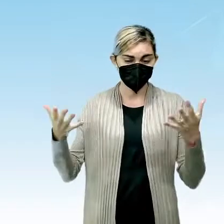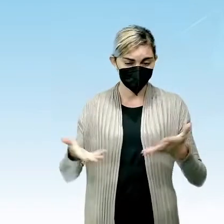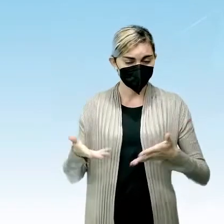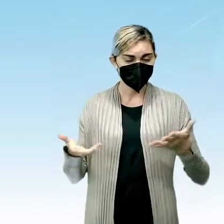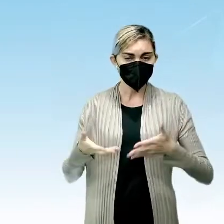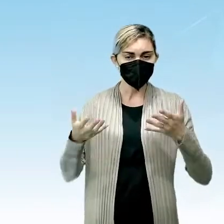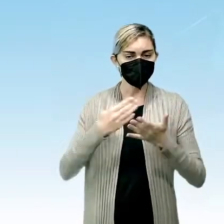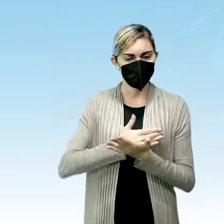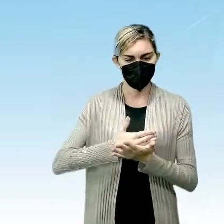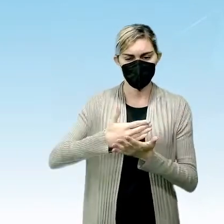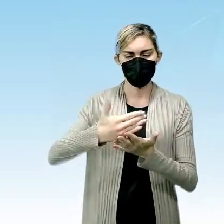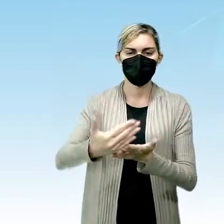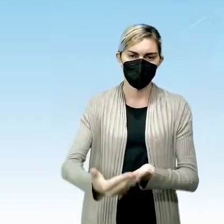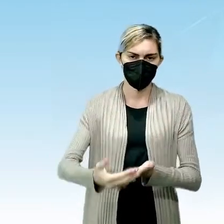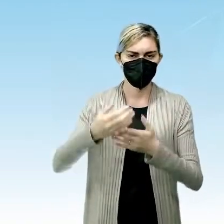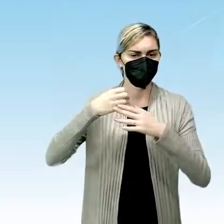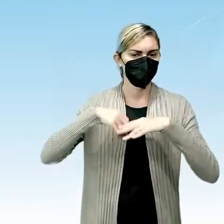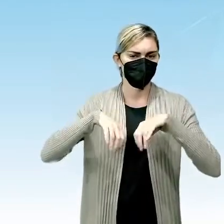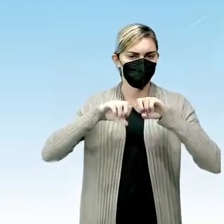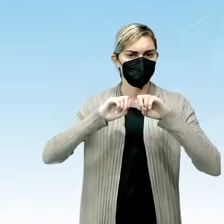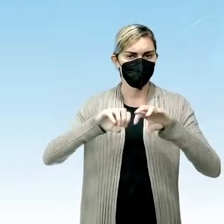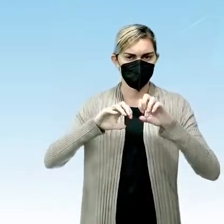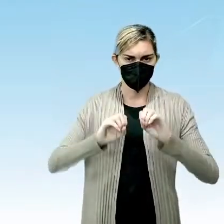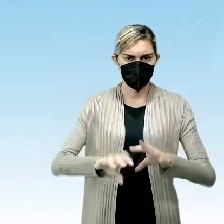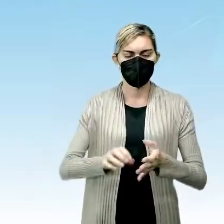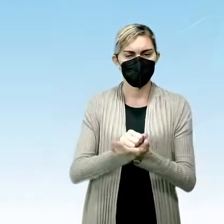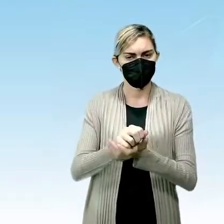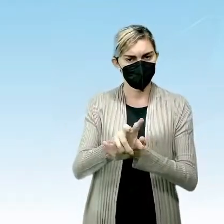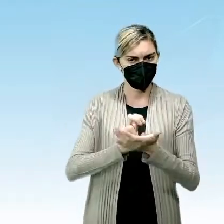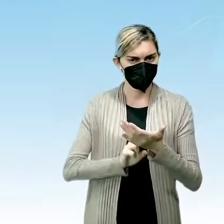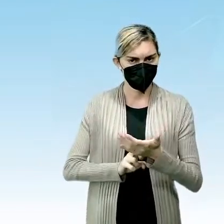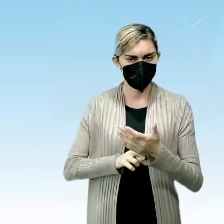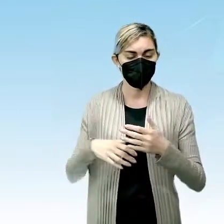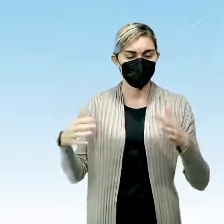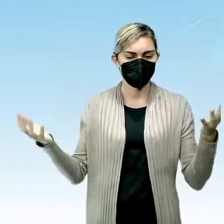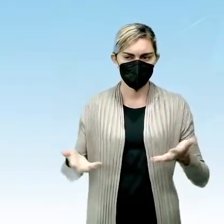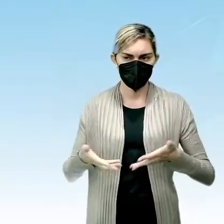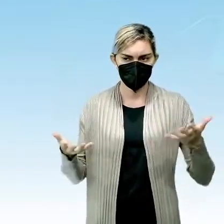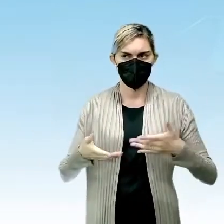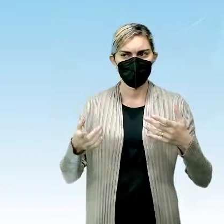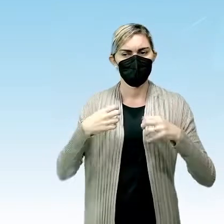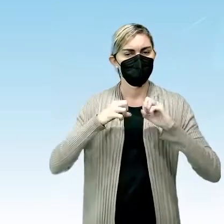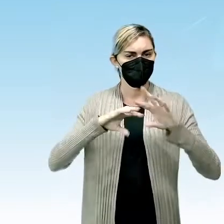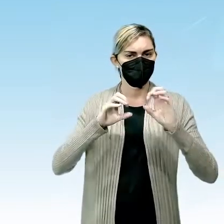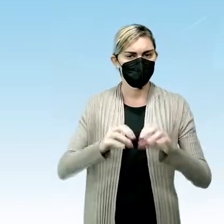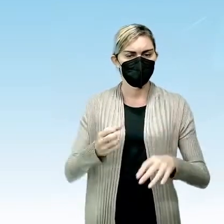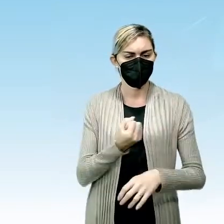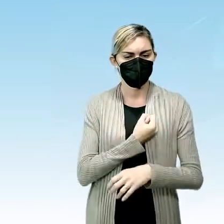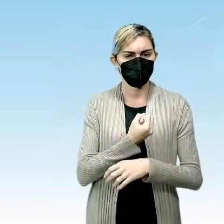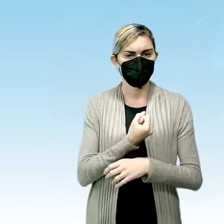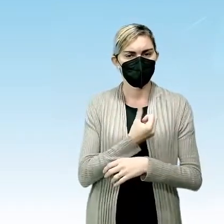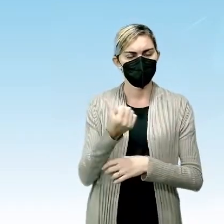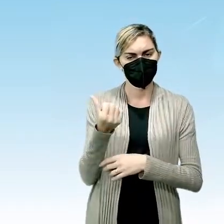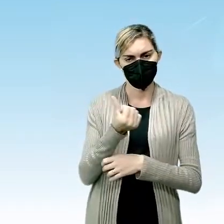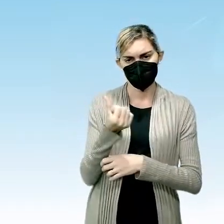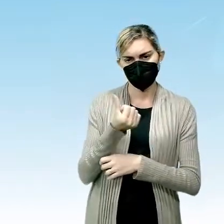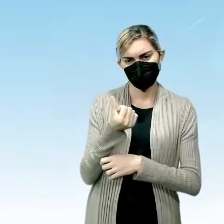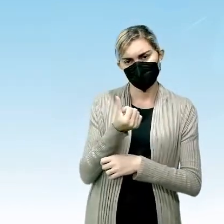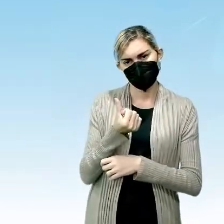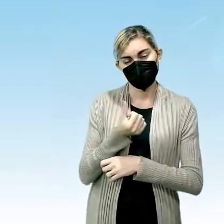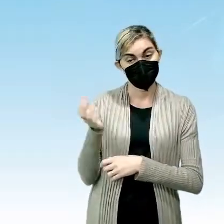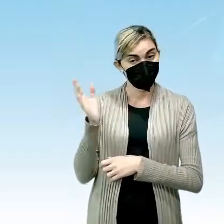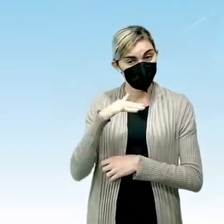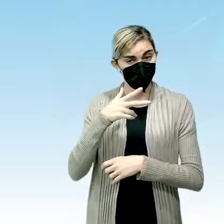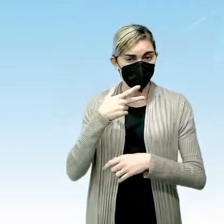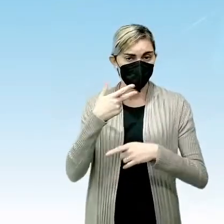nós iremos começar mais uma aula do EducaPé. Hoje é a aula de número 6. Bora